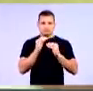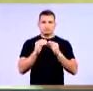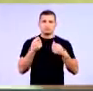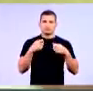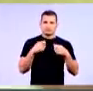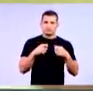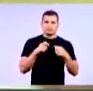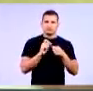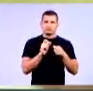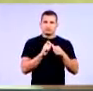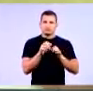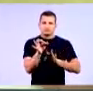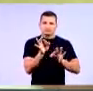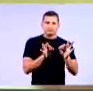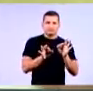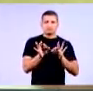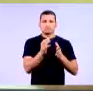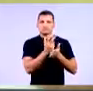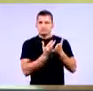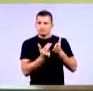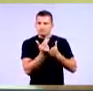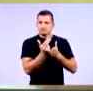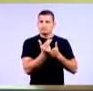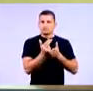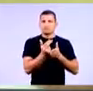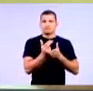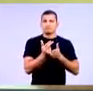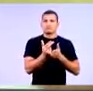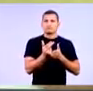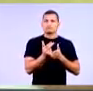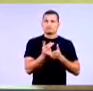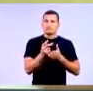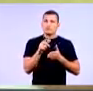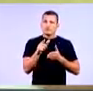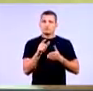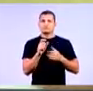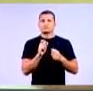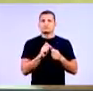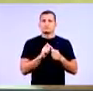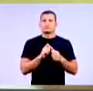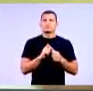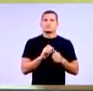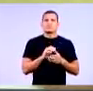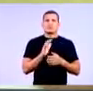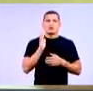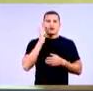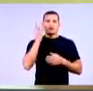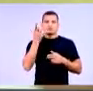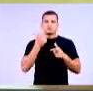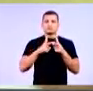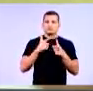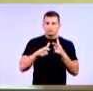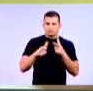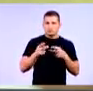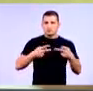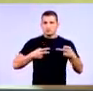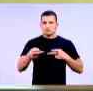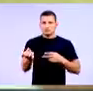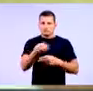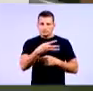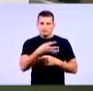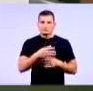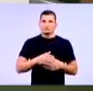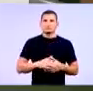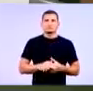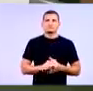fazer esse molde, esse modelo. O que é que realmente nós vamos mapear para solucionar o problema de um projeto novo?